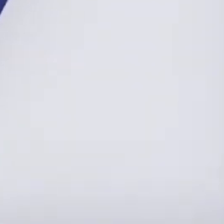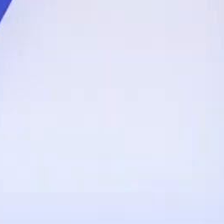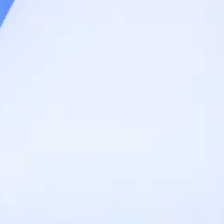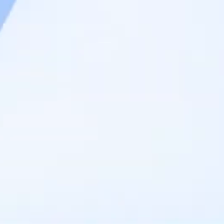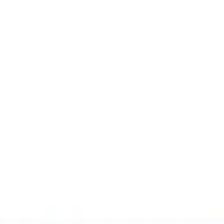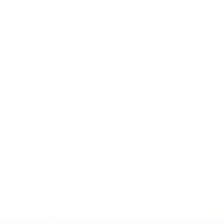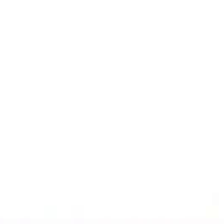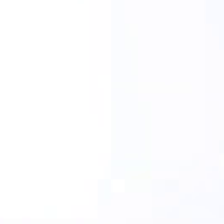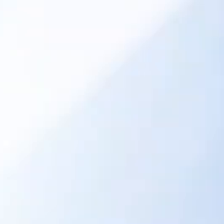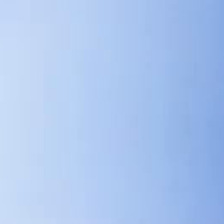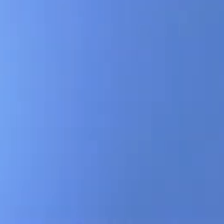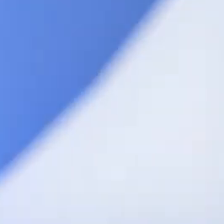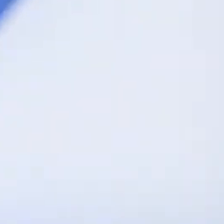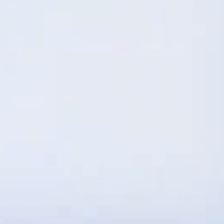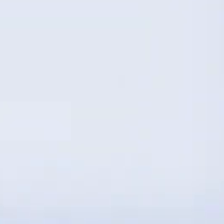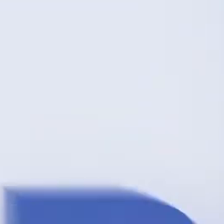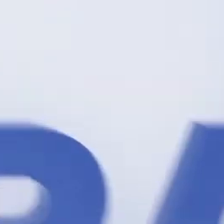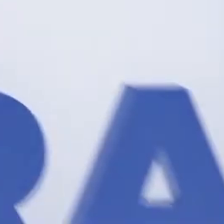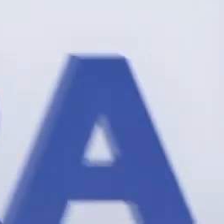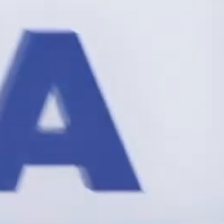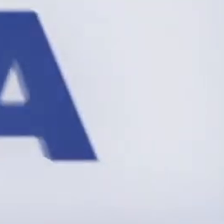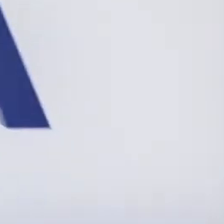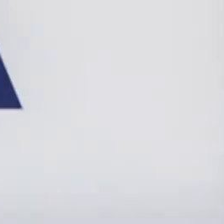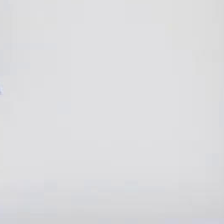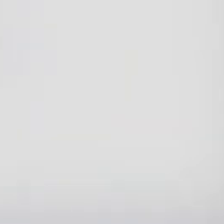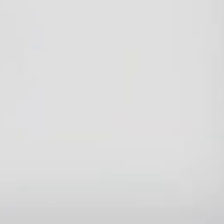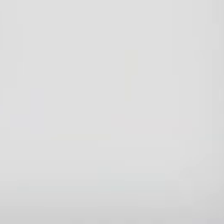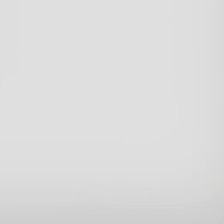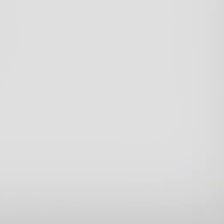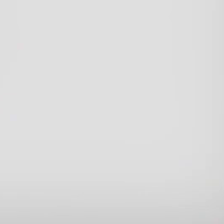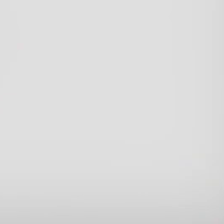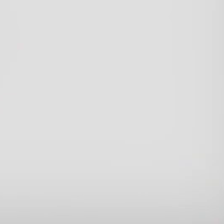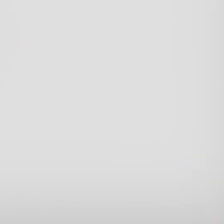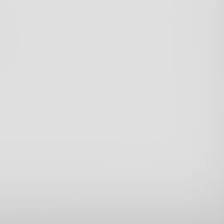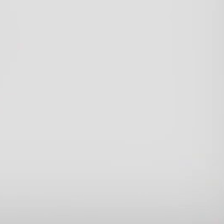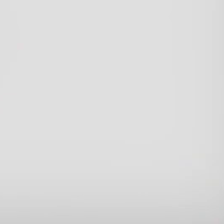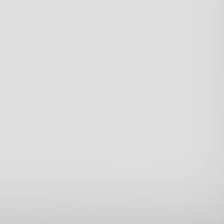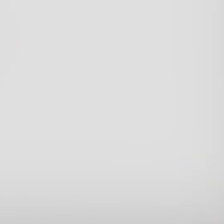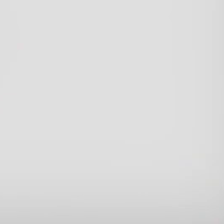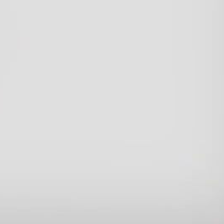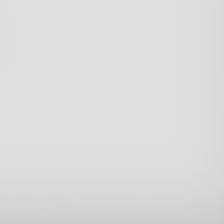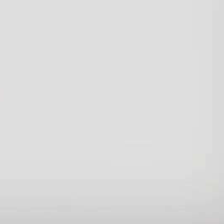TV Câmara, Campinas.